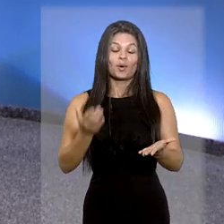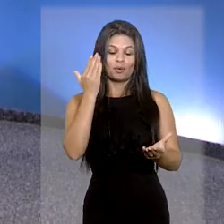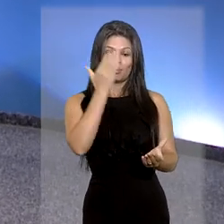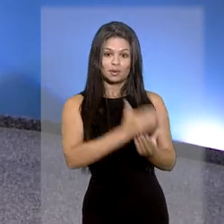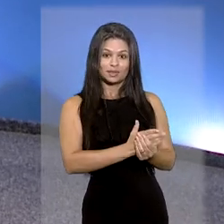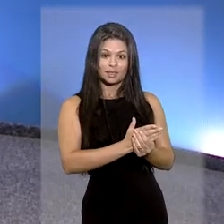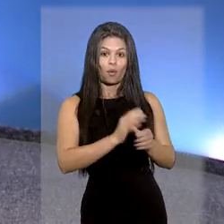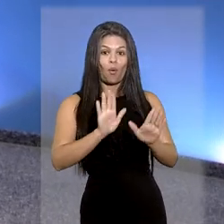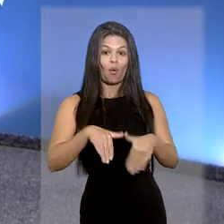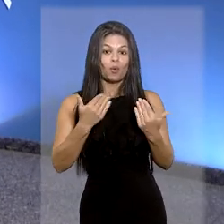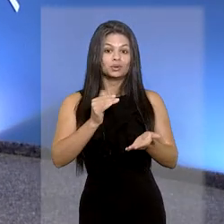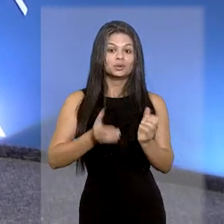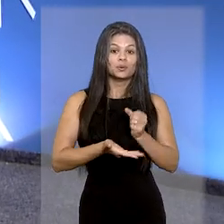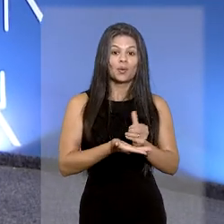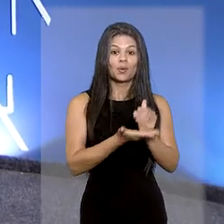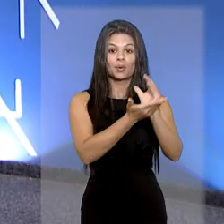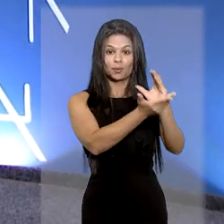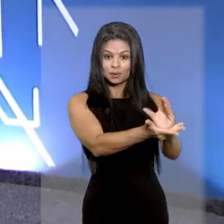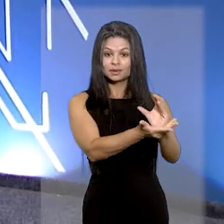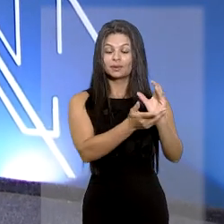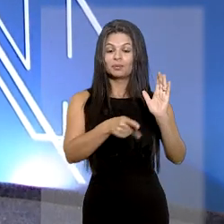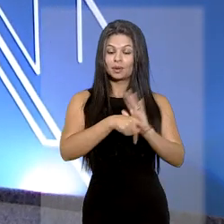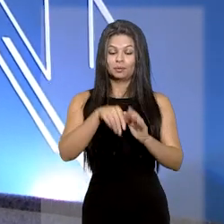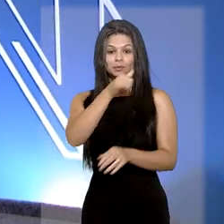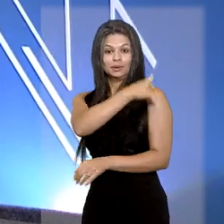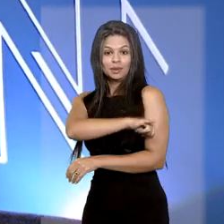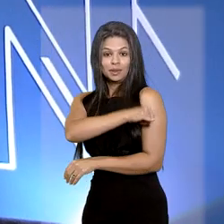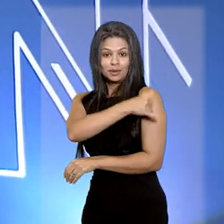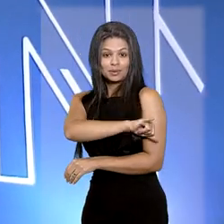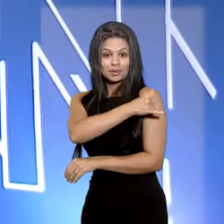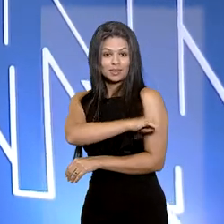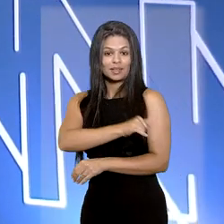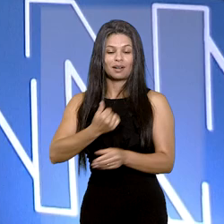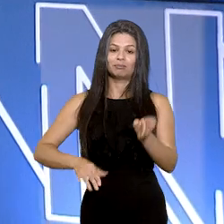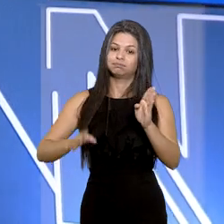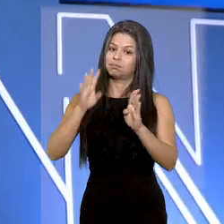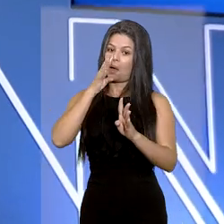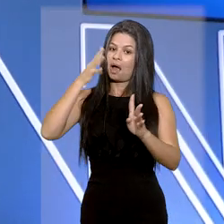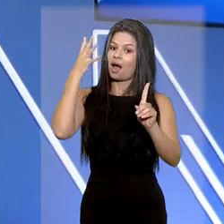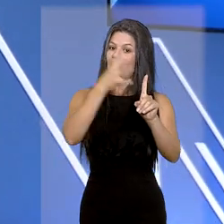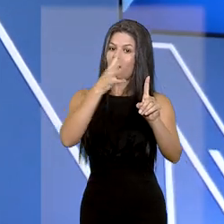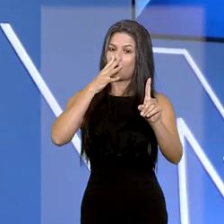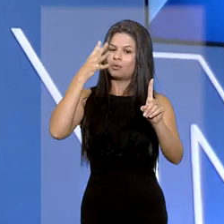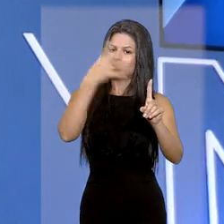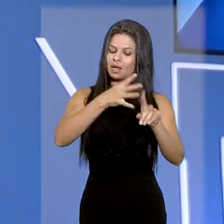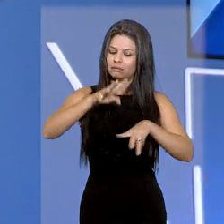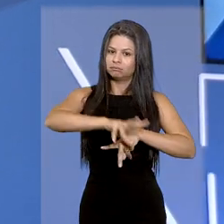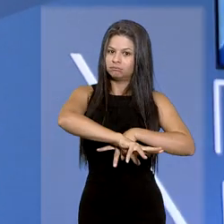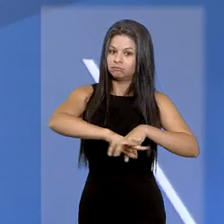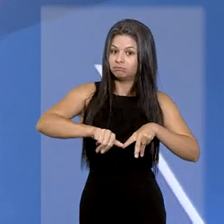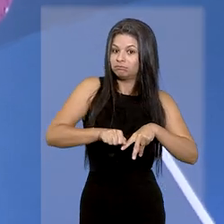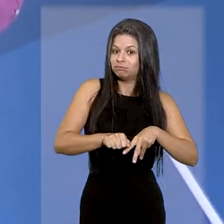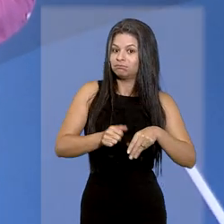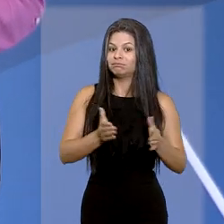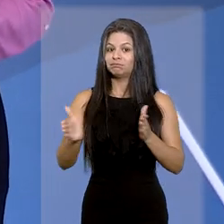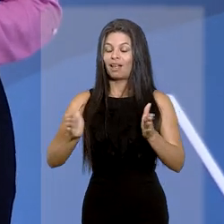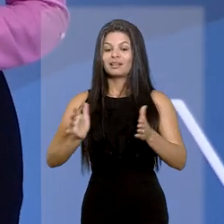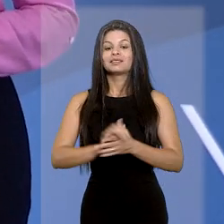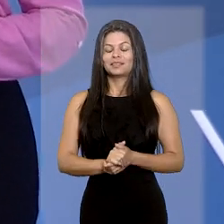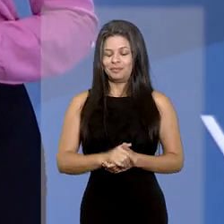em que Conselheiro do Tribunal de Contas do Estado do Rio de Janeiro é acusado de corrupção passiva